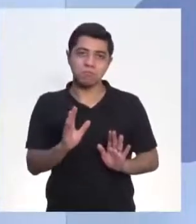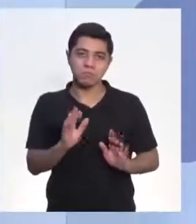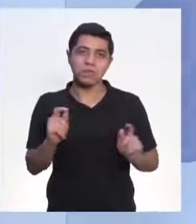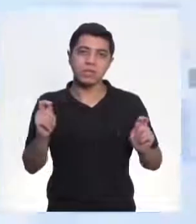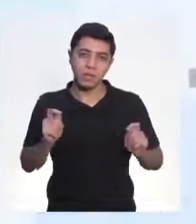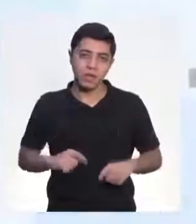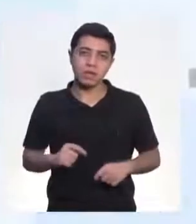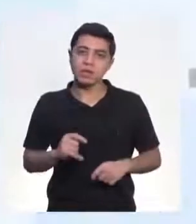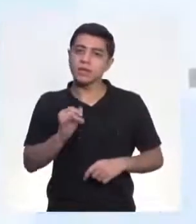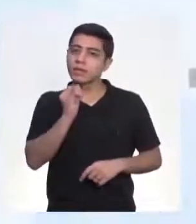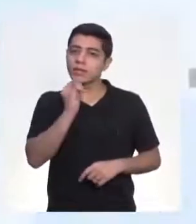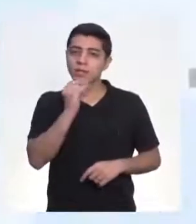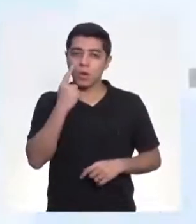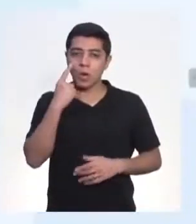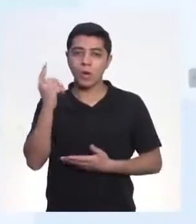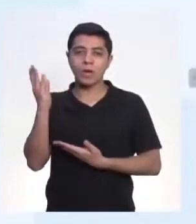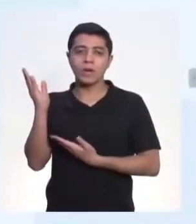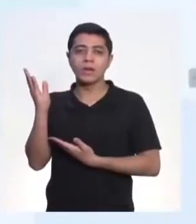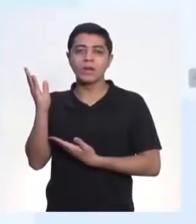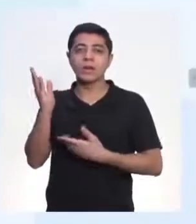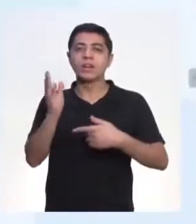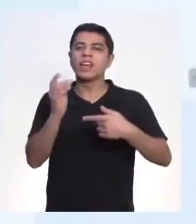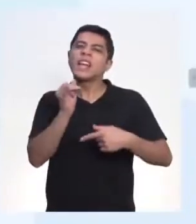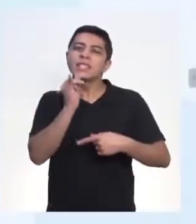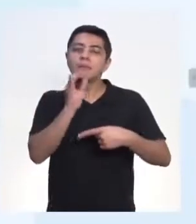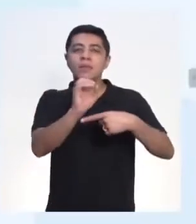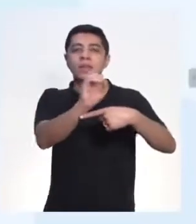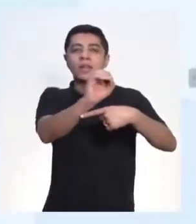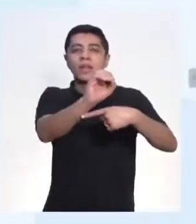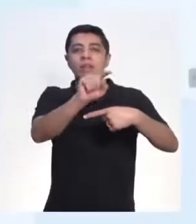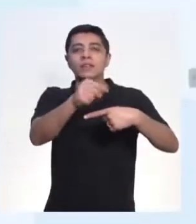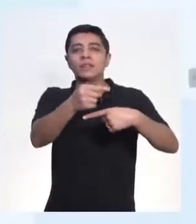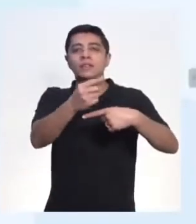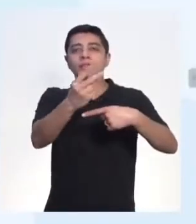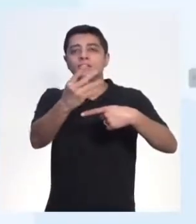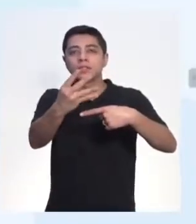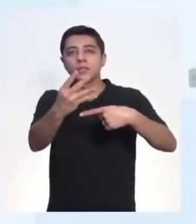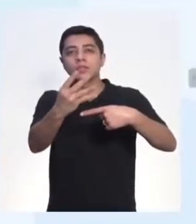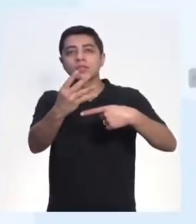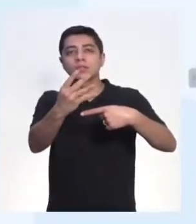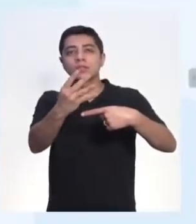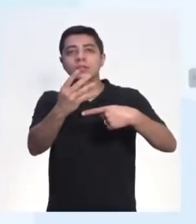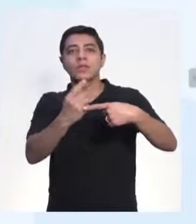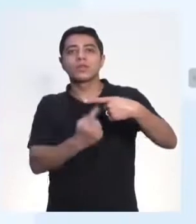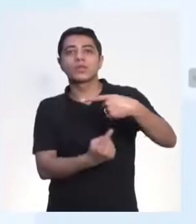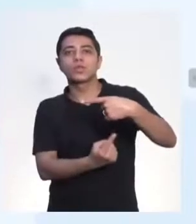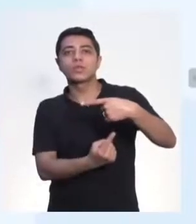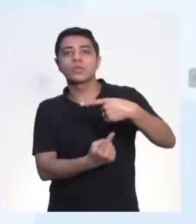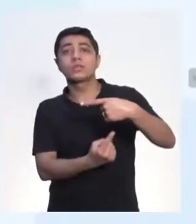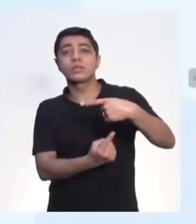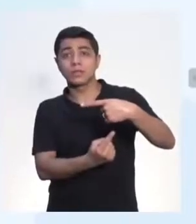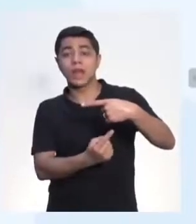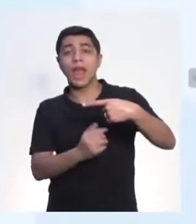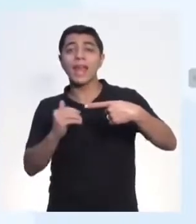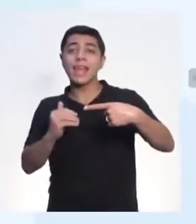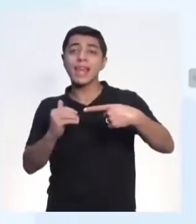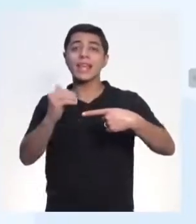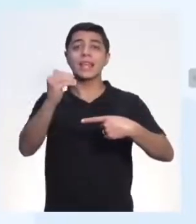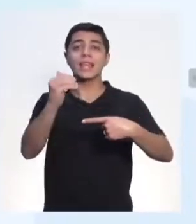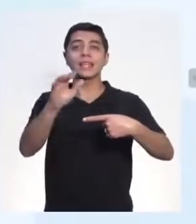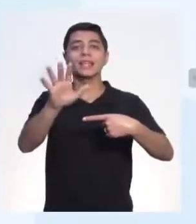né? O 0,24 sobre 1. Sobre 1, beleza. Se você multiplicou 100 em cima, você multiplica 100 no denominador